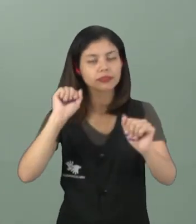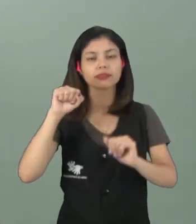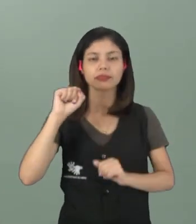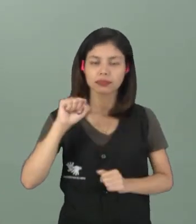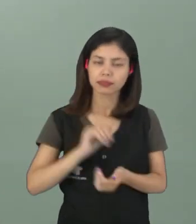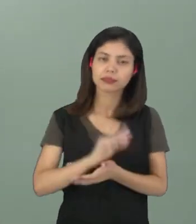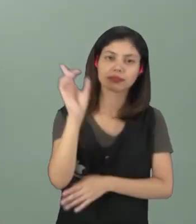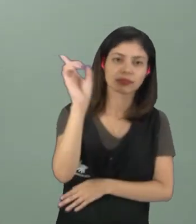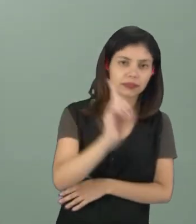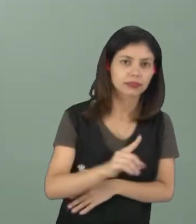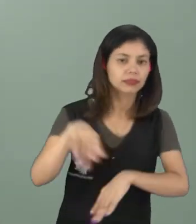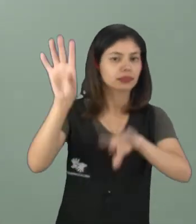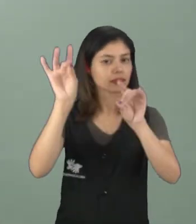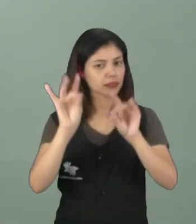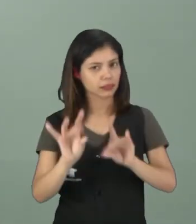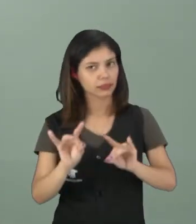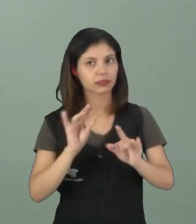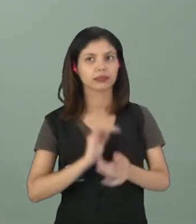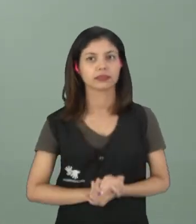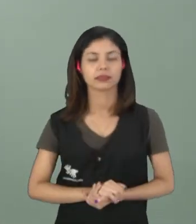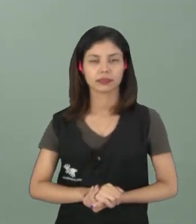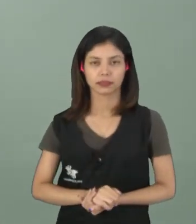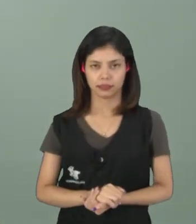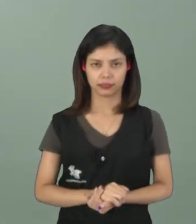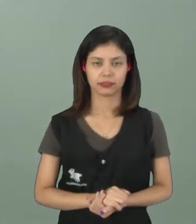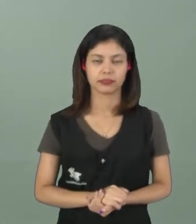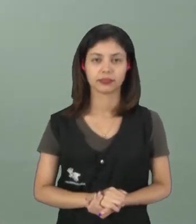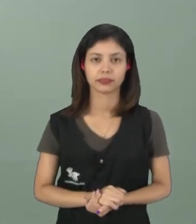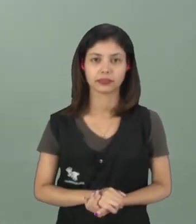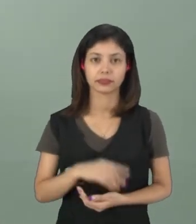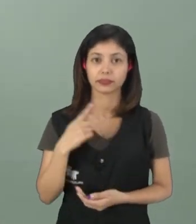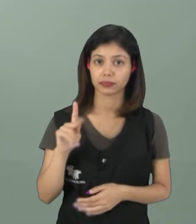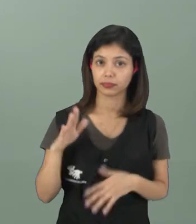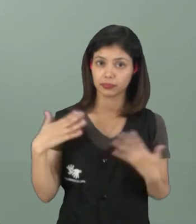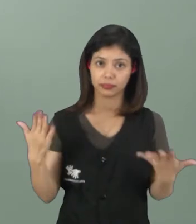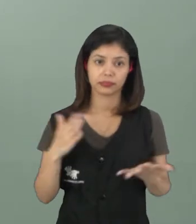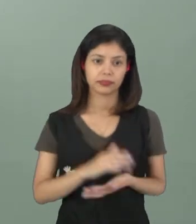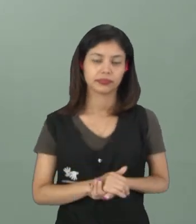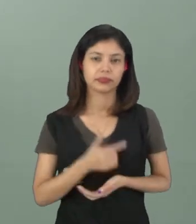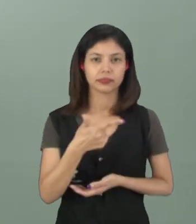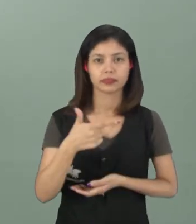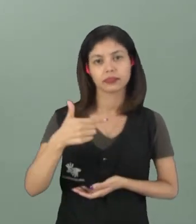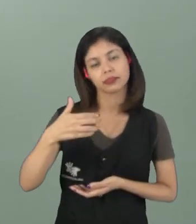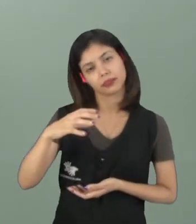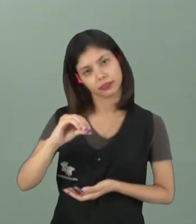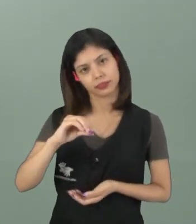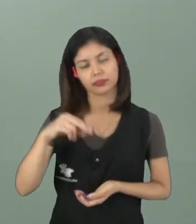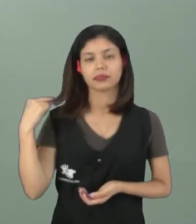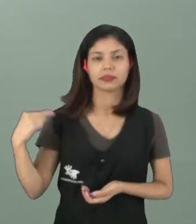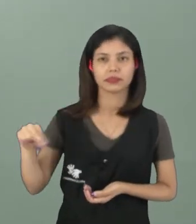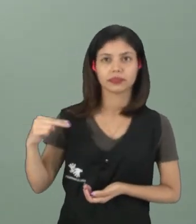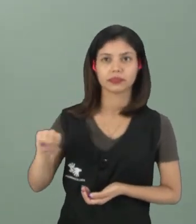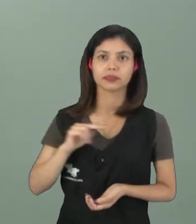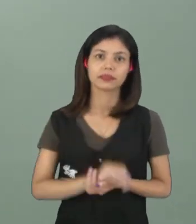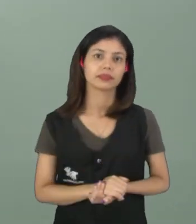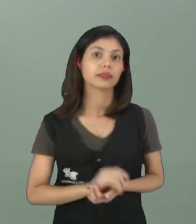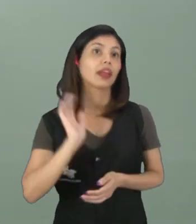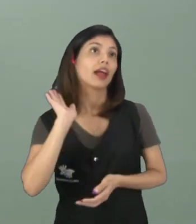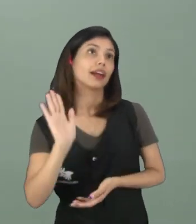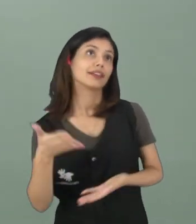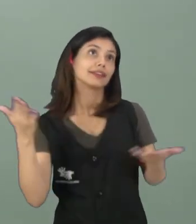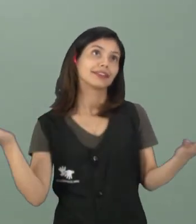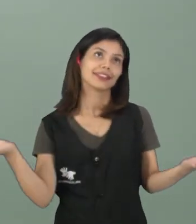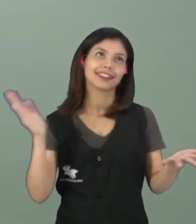deles pelo direitos né deles então é em homenagem a ele esse vídeo de novembro e a